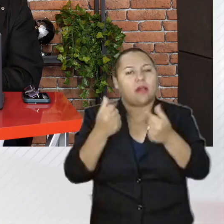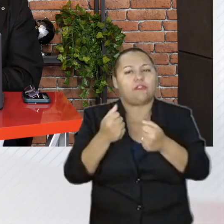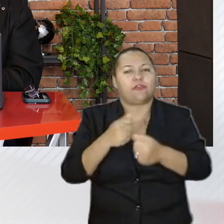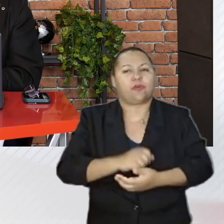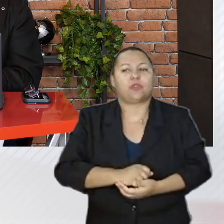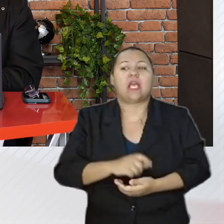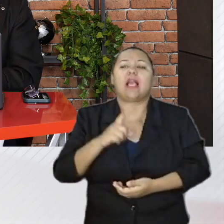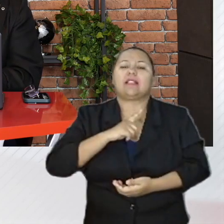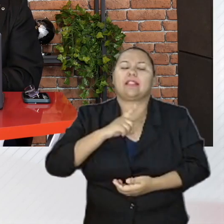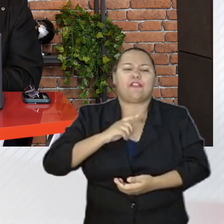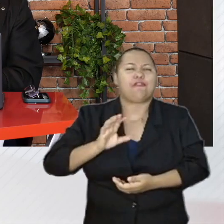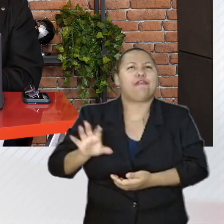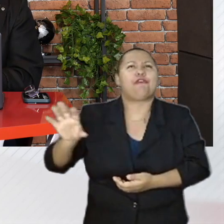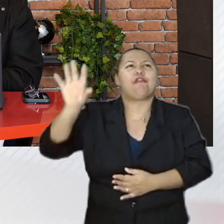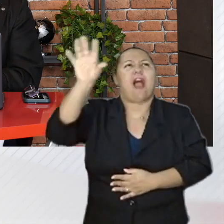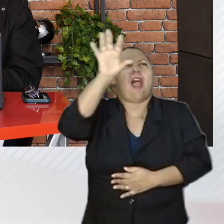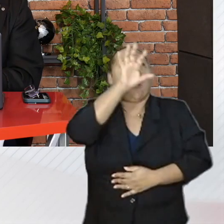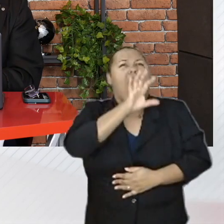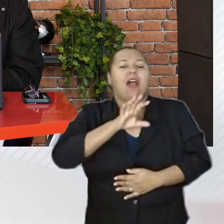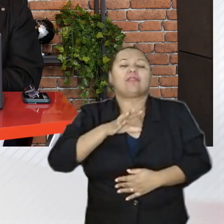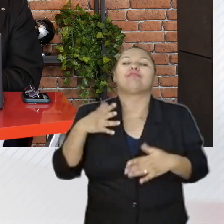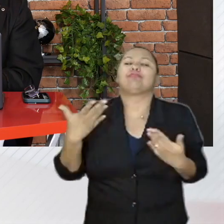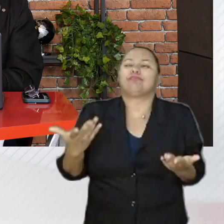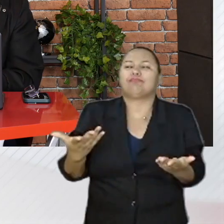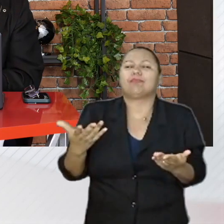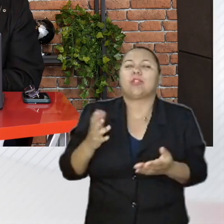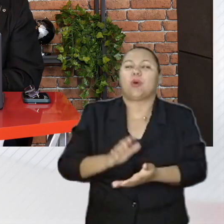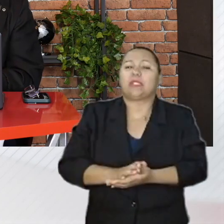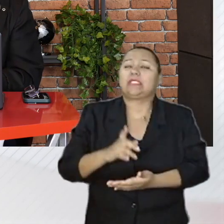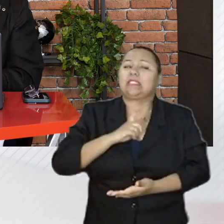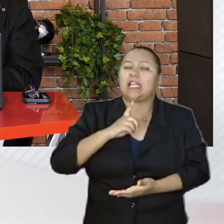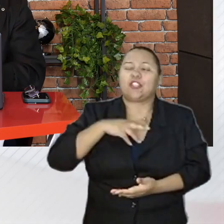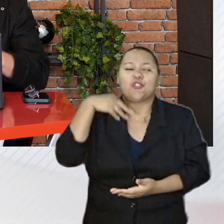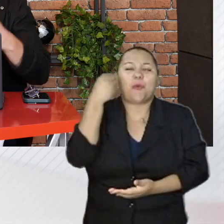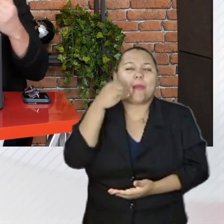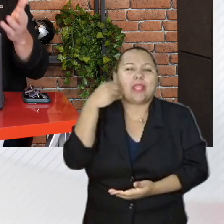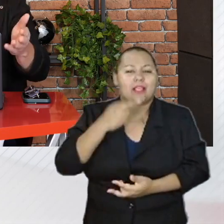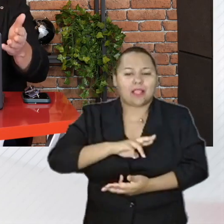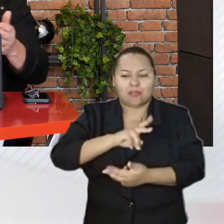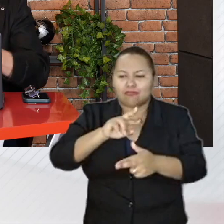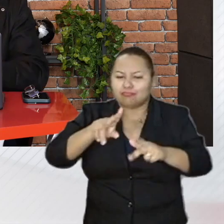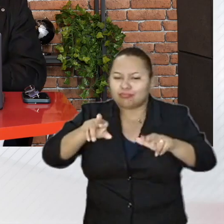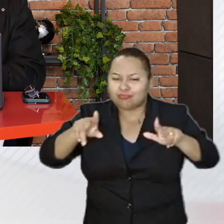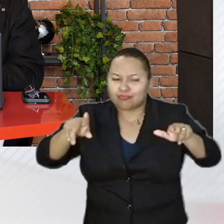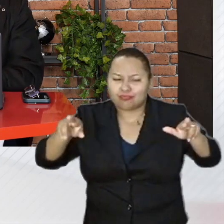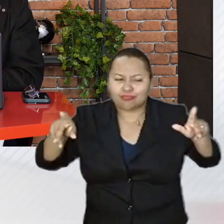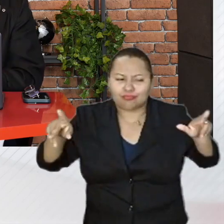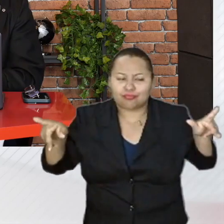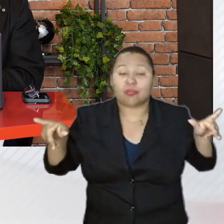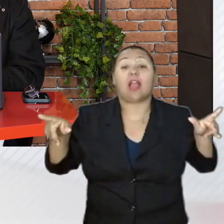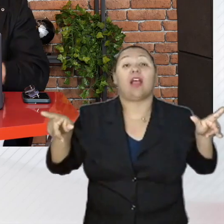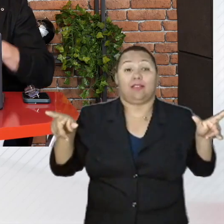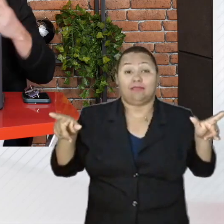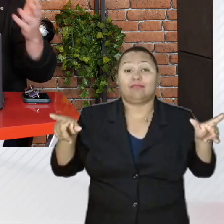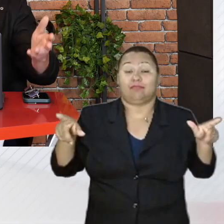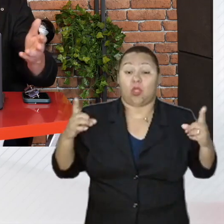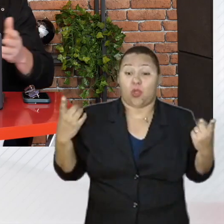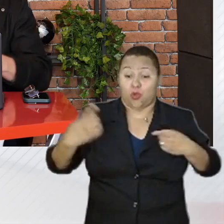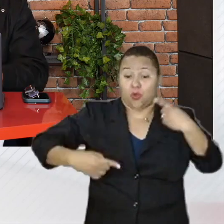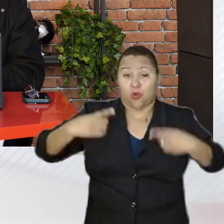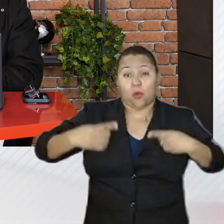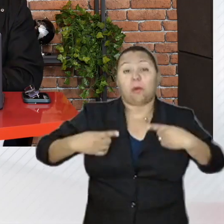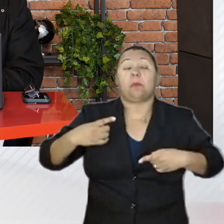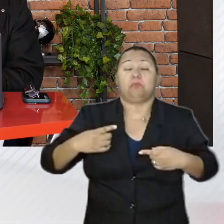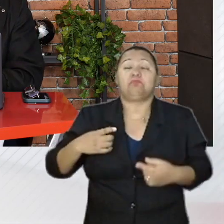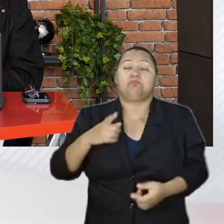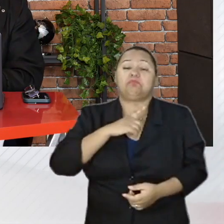do país, tem essa riqueza de várias experiências, né, de atuação política e em várias frentes, né,